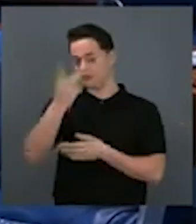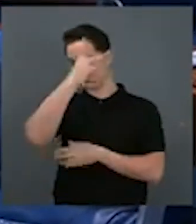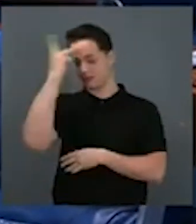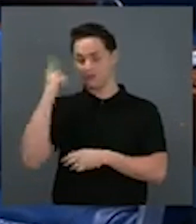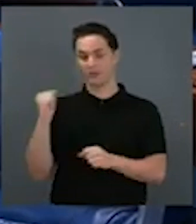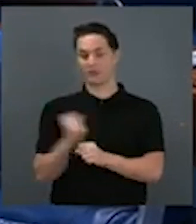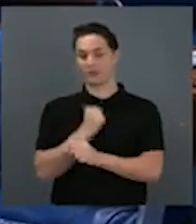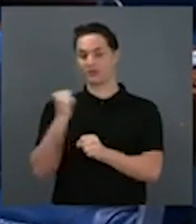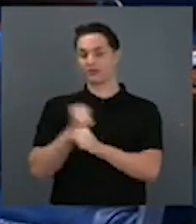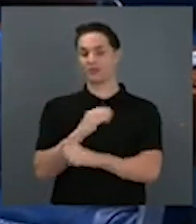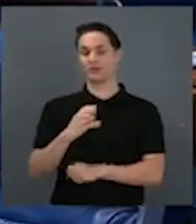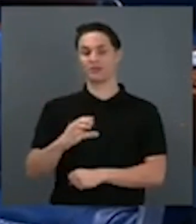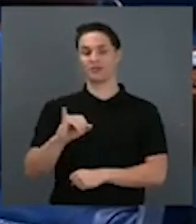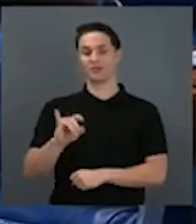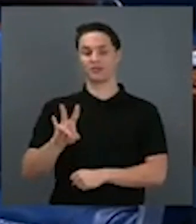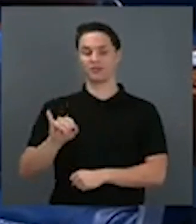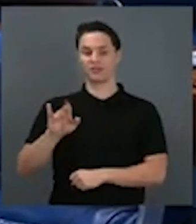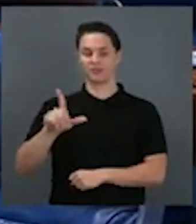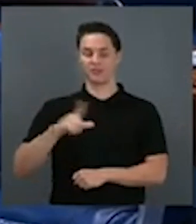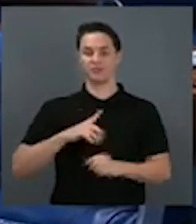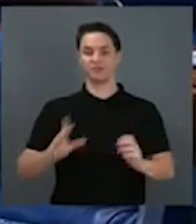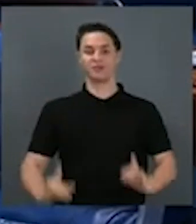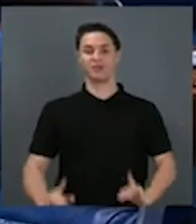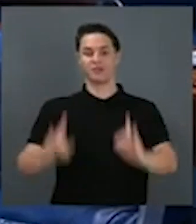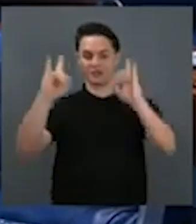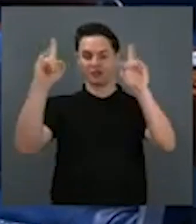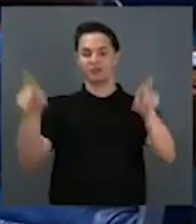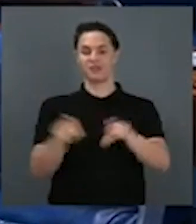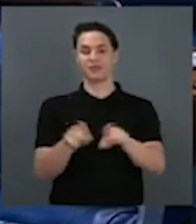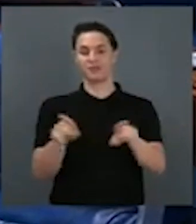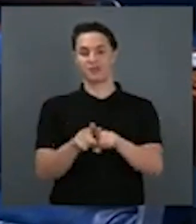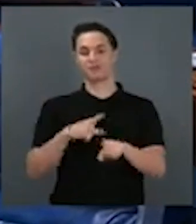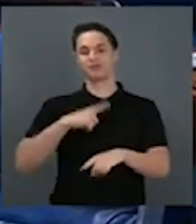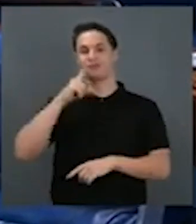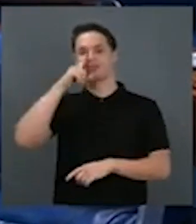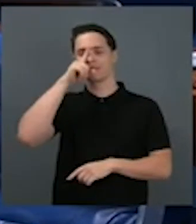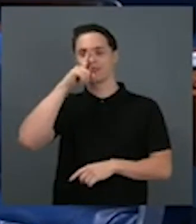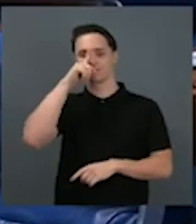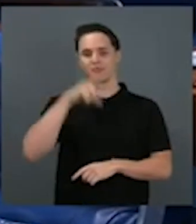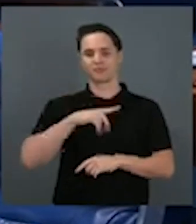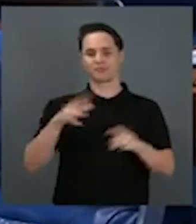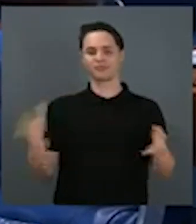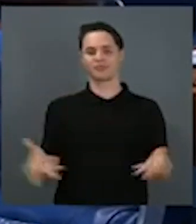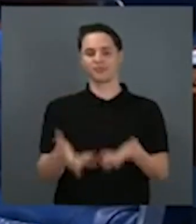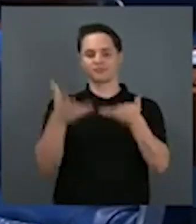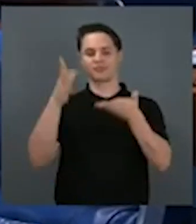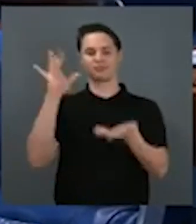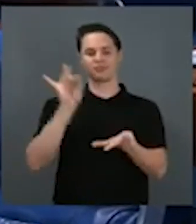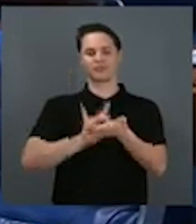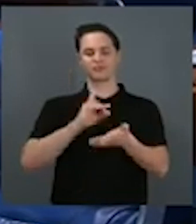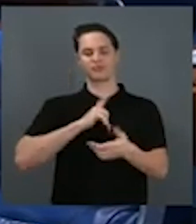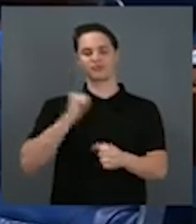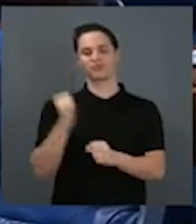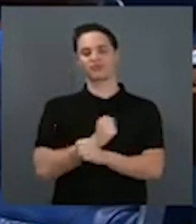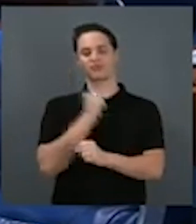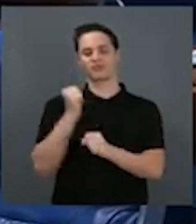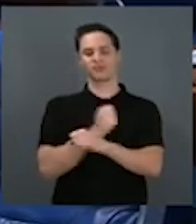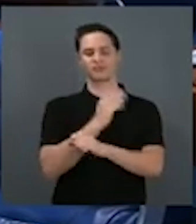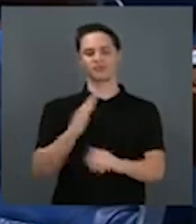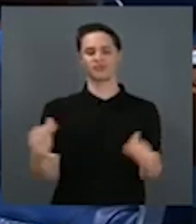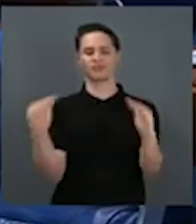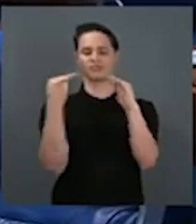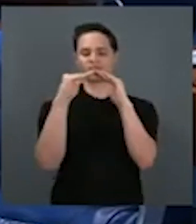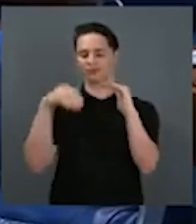Civil, né? O risco é muito grande realmente de desincentivar realmente a construção de moradia. A